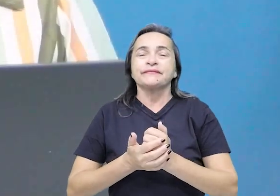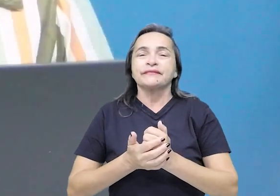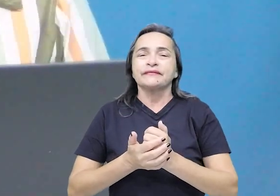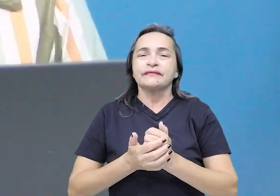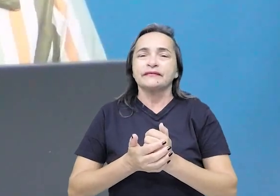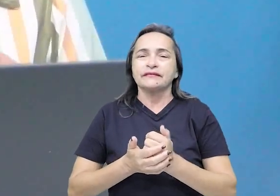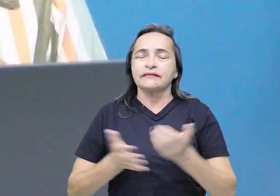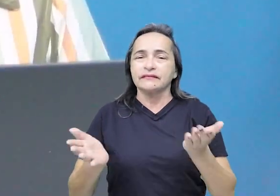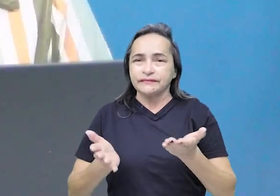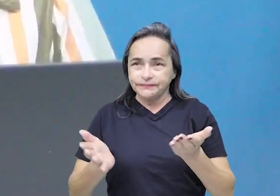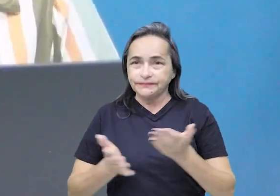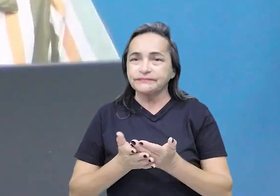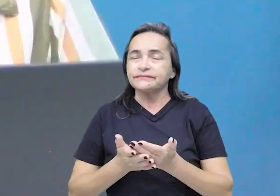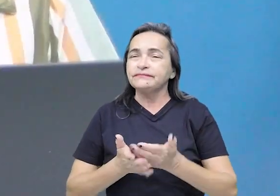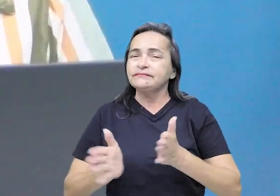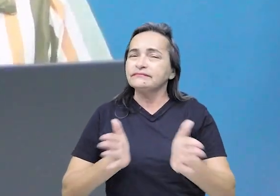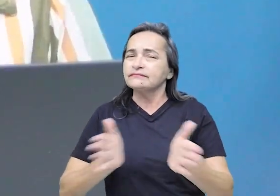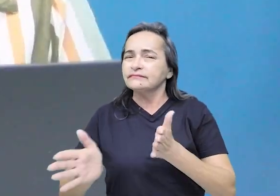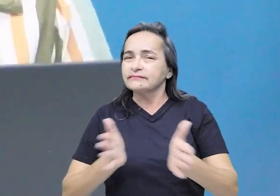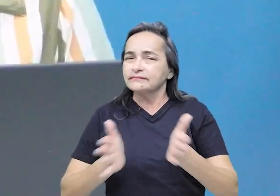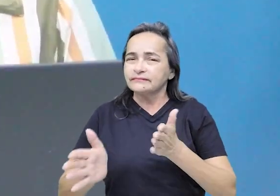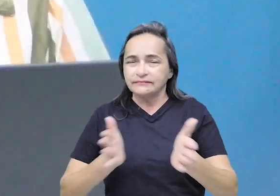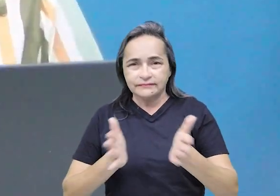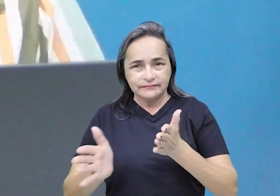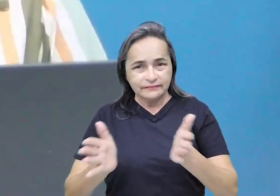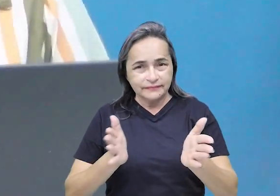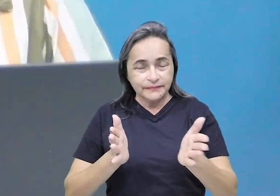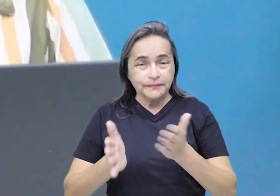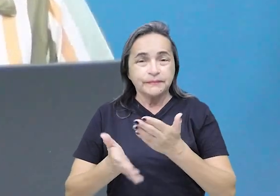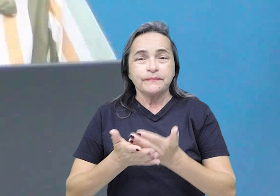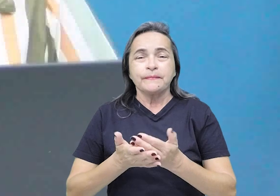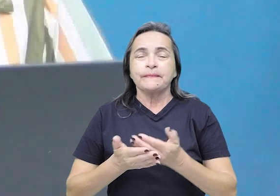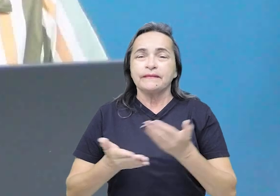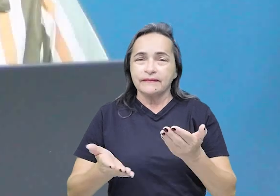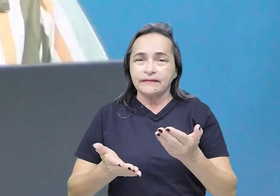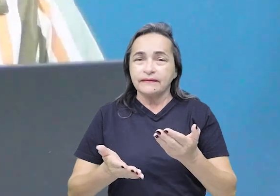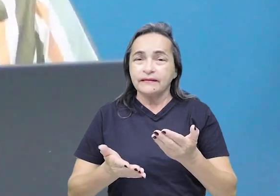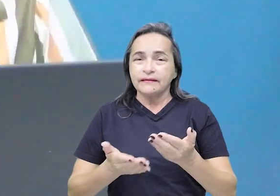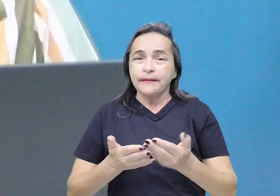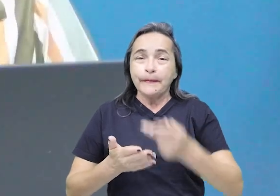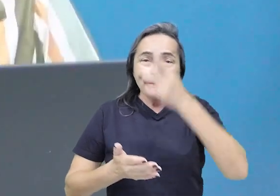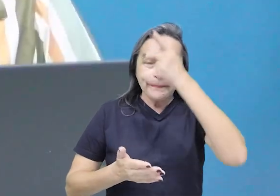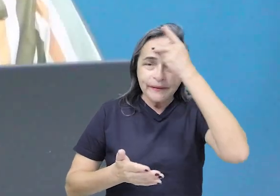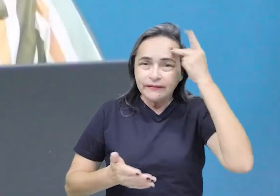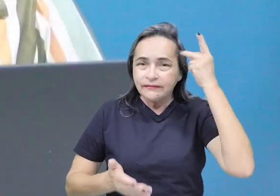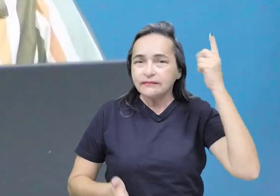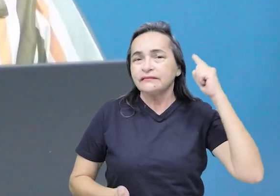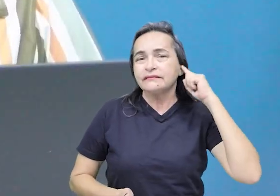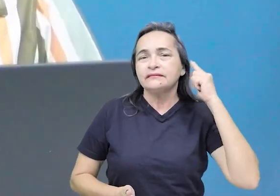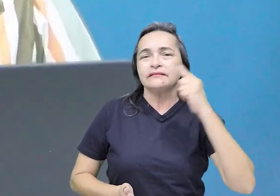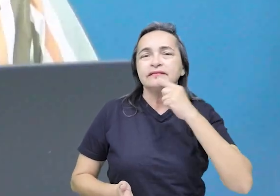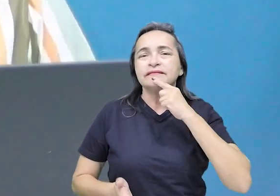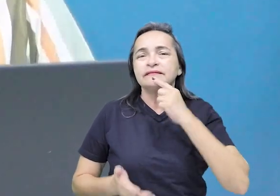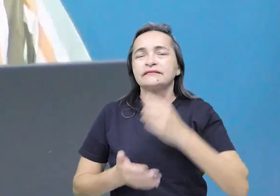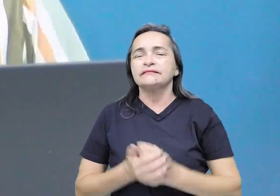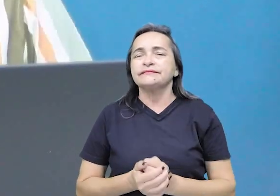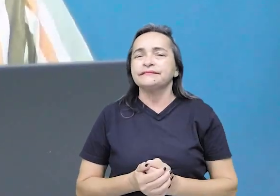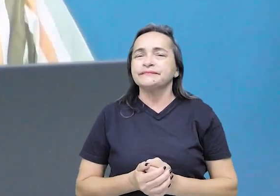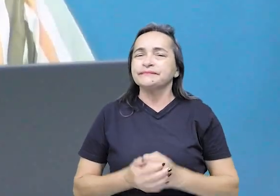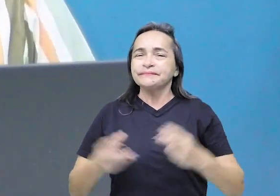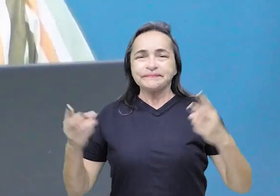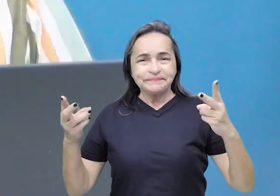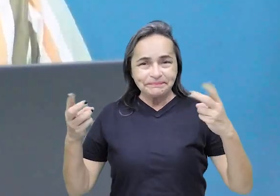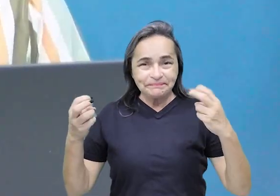sinais, com uma ação de acessibilidade muito voltada para a pessoa surda. Nessa